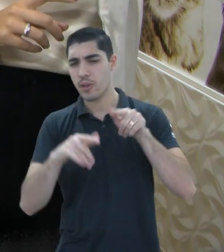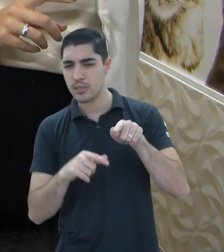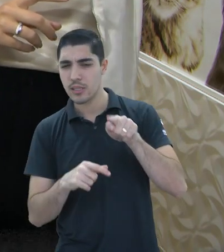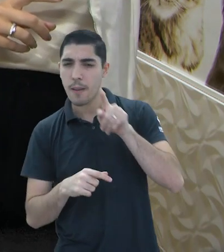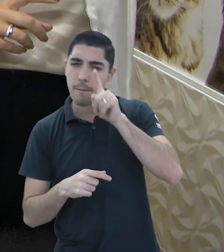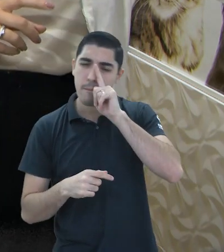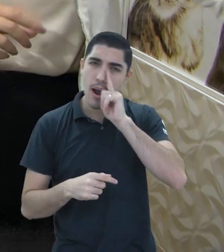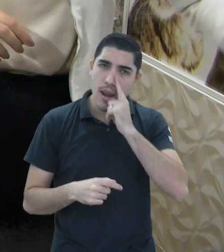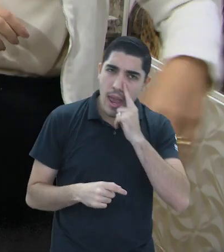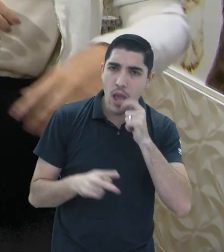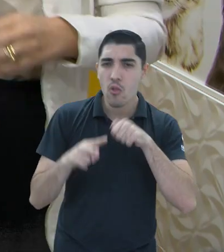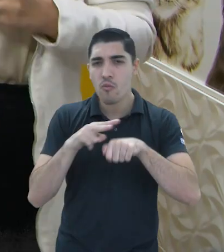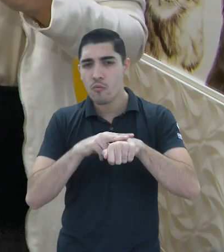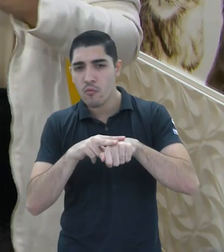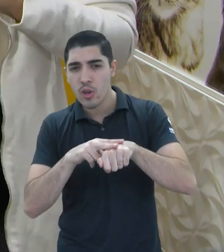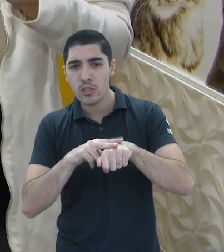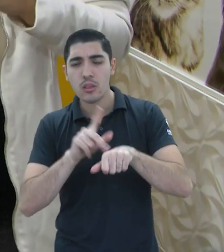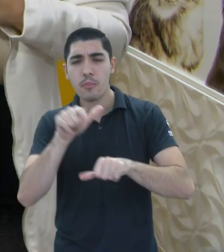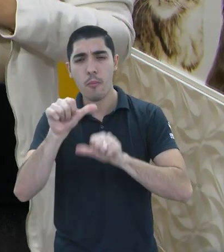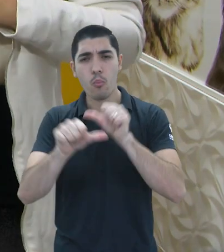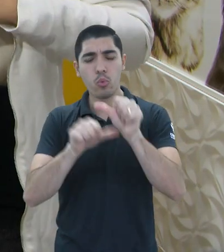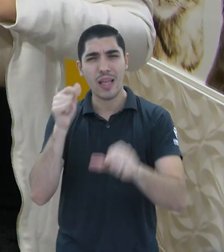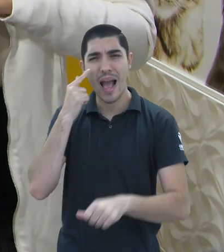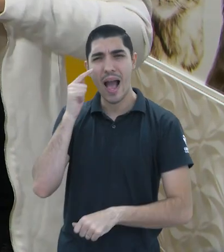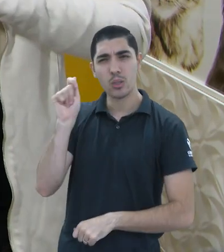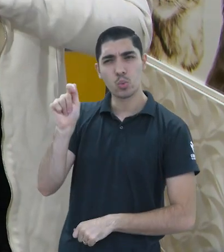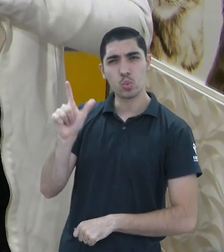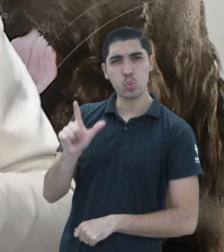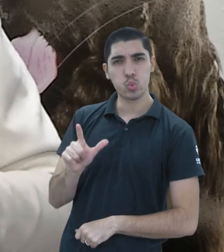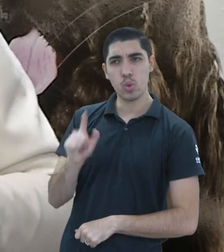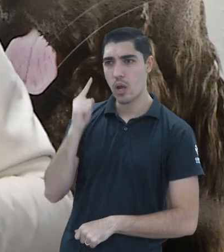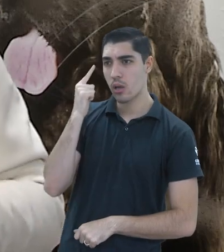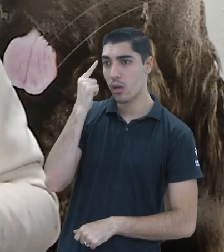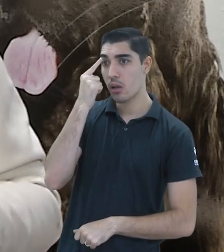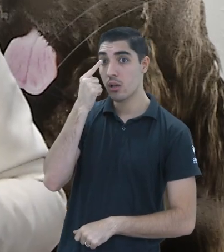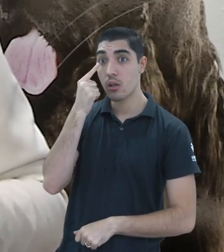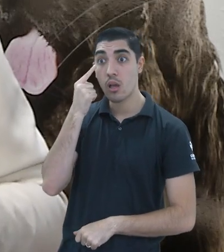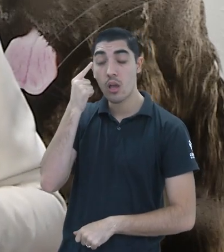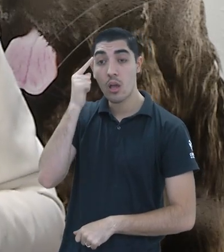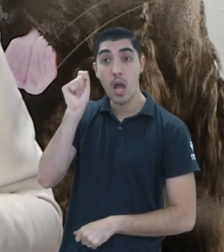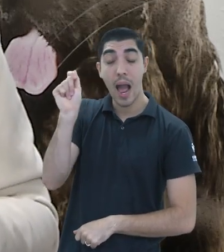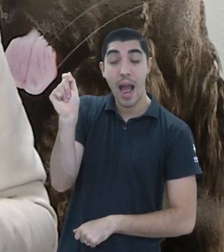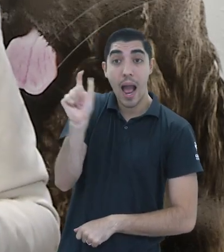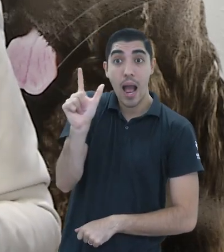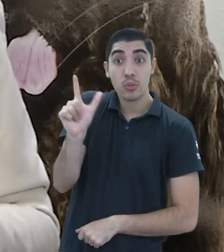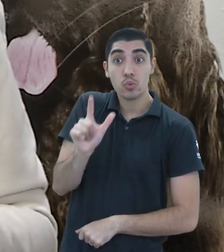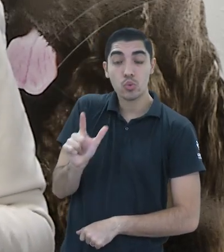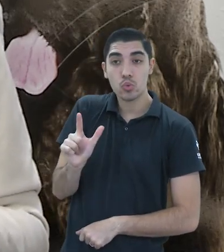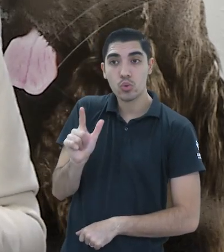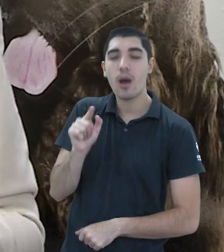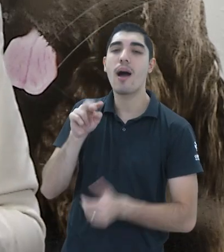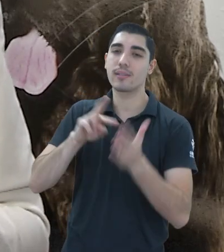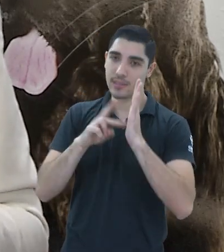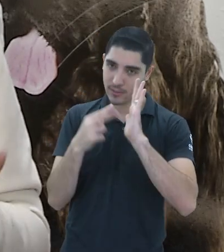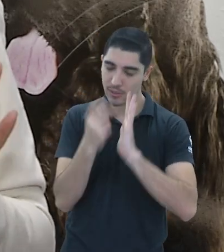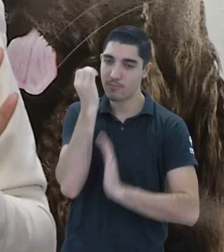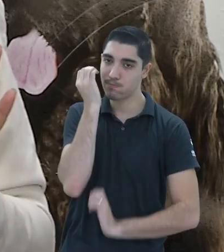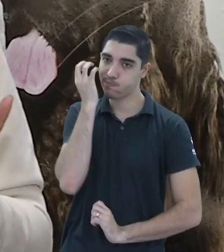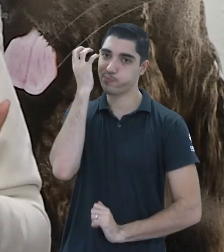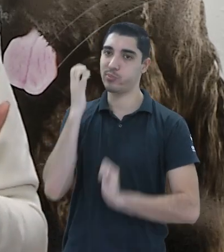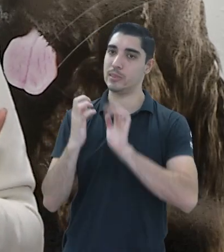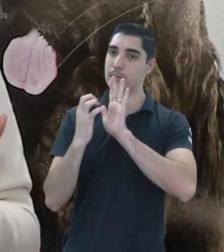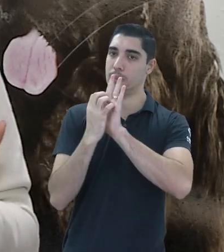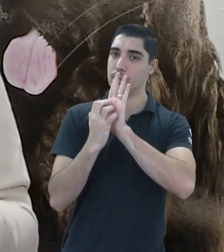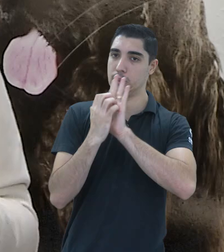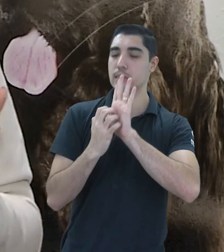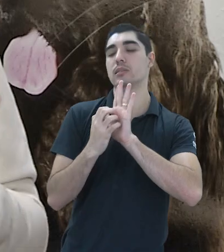mais amareladas, né, mais esverdeadas e elas começam a ficar azuladas mesmo. Então fica tudo azul, azul, azul e aí isso já é